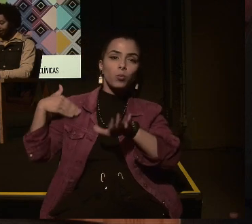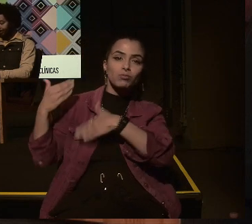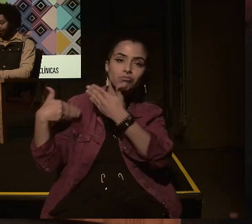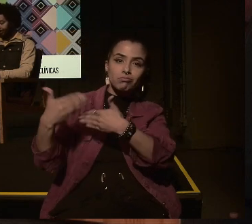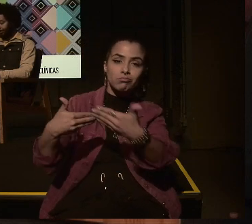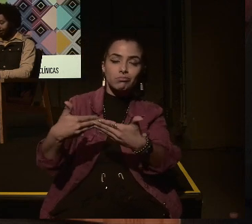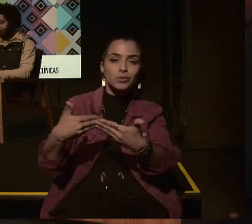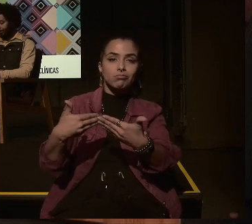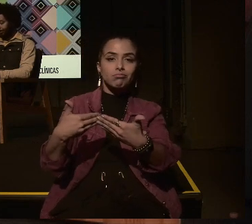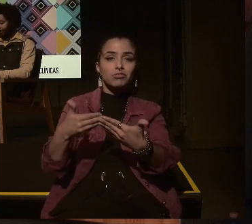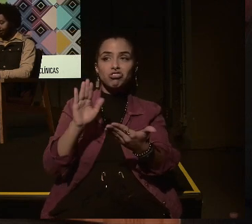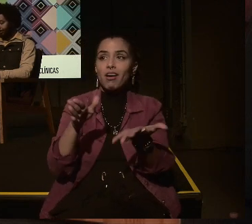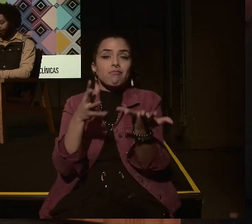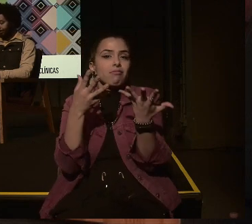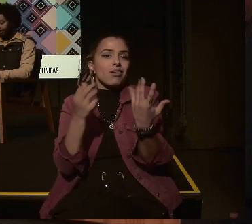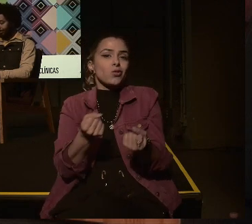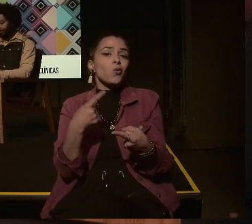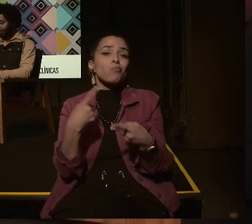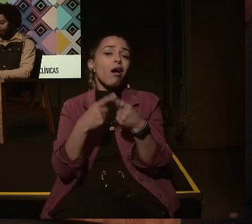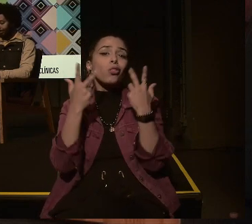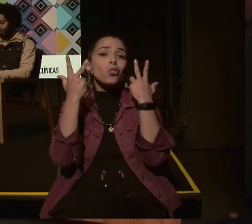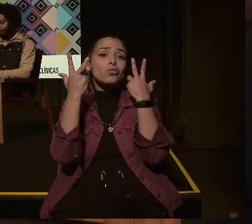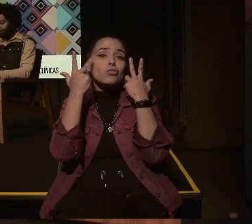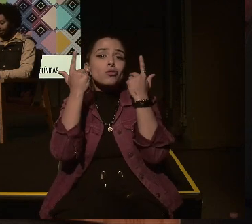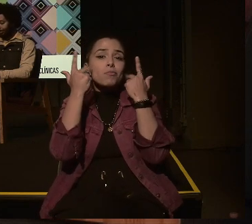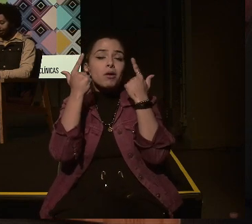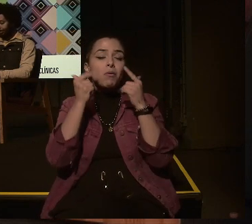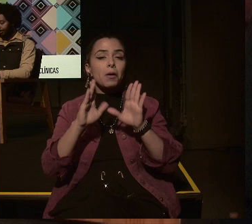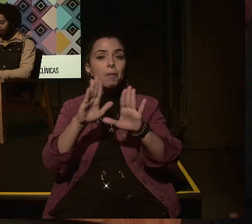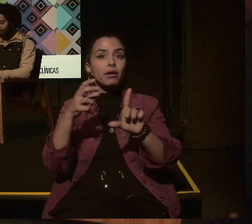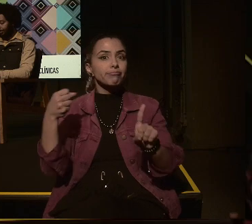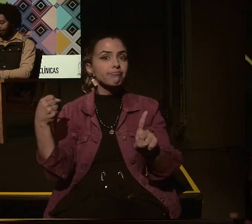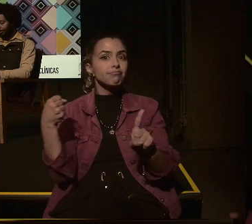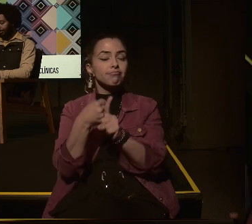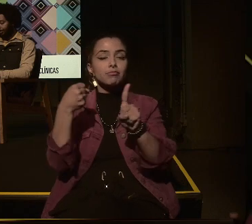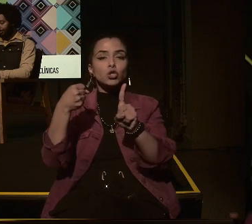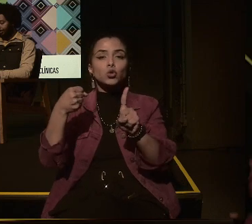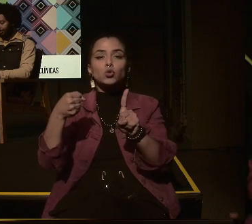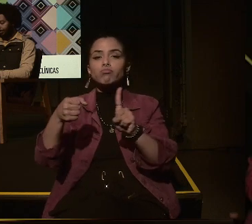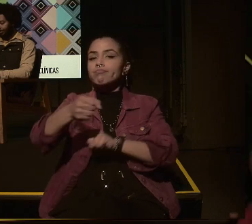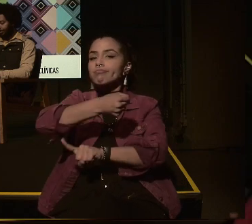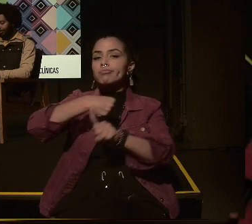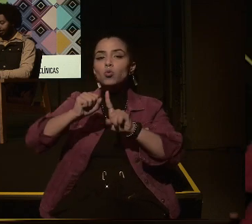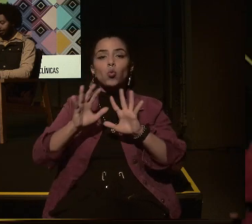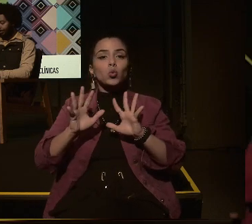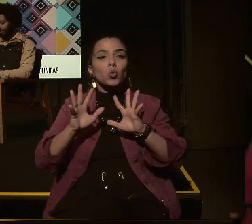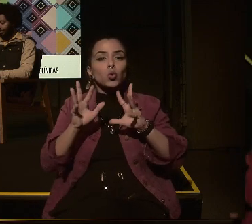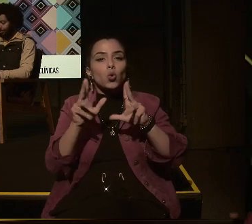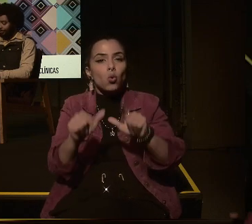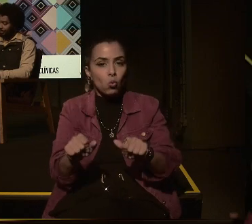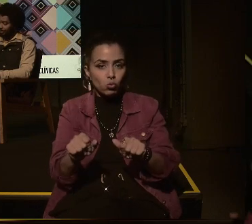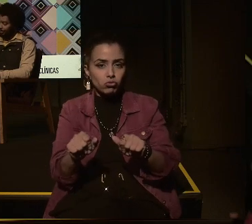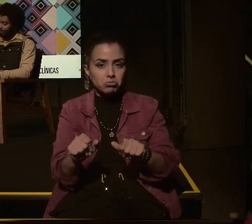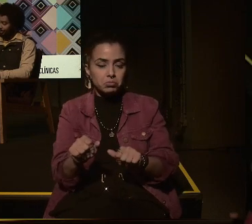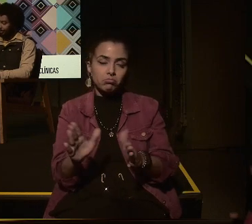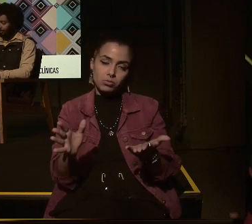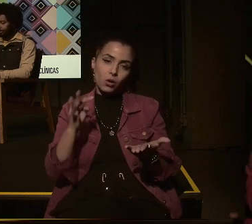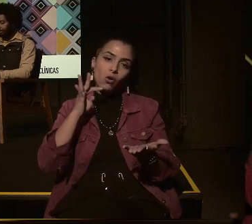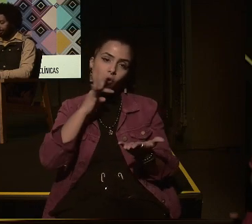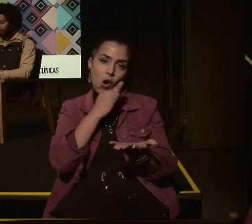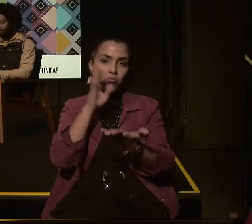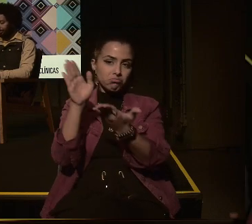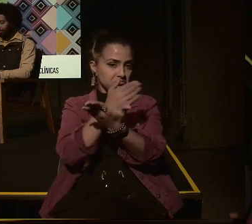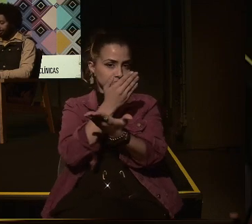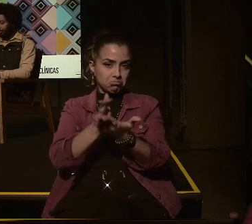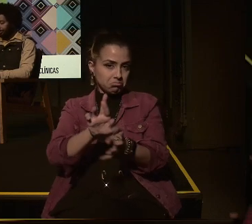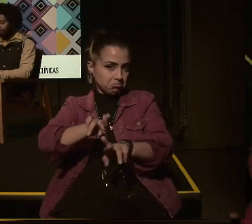elas afetaram a todas, todos e todes, de modo distinto, evidentemente. Mas